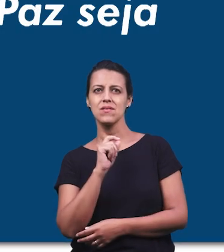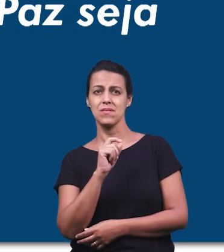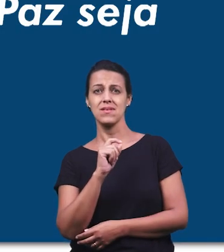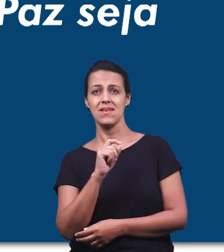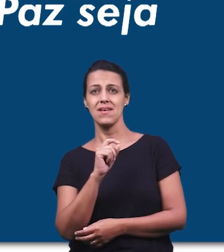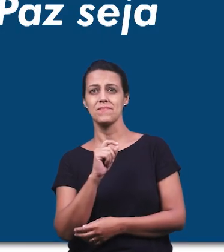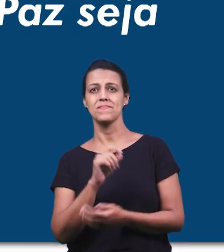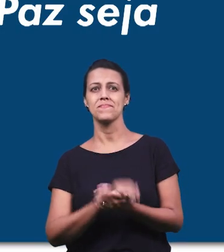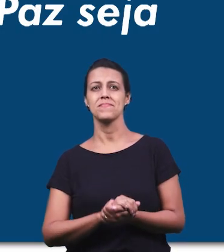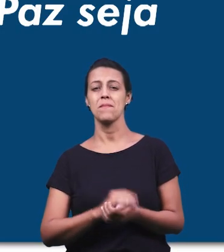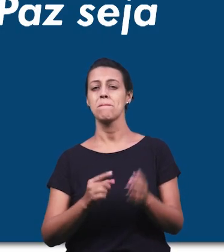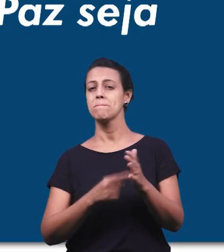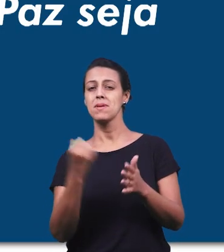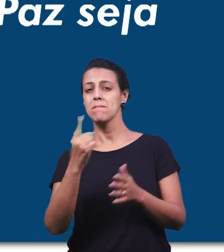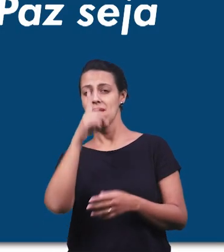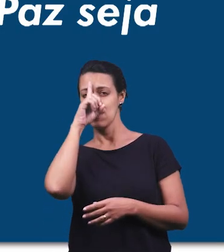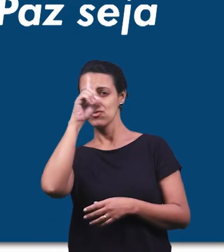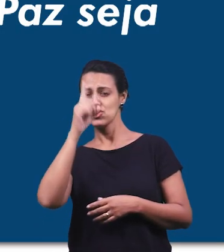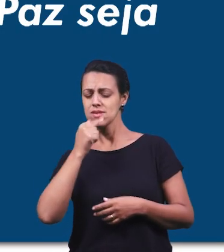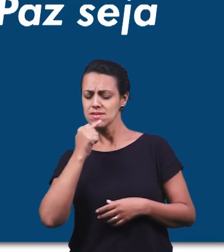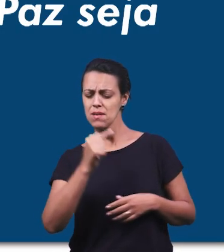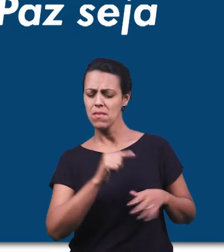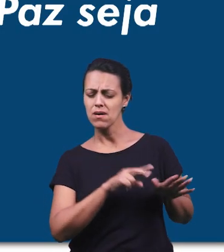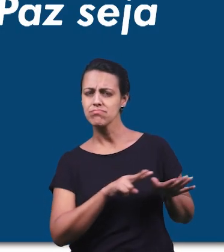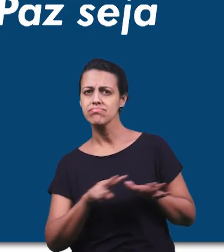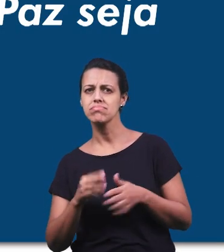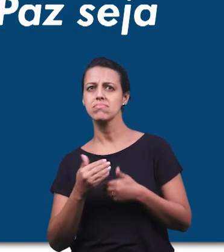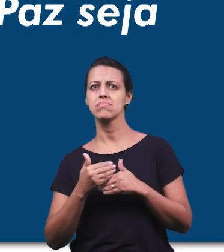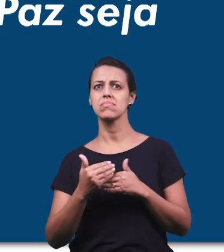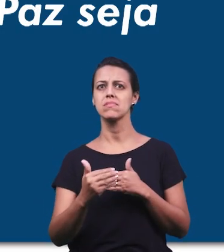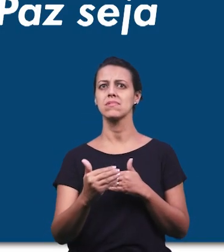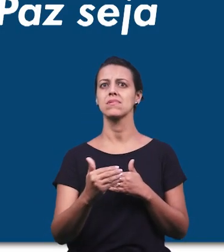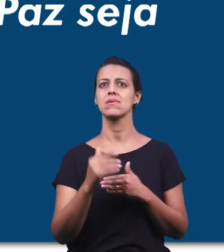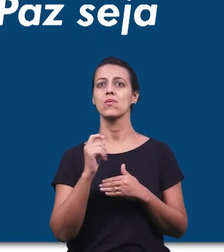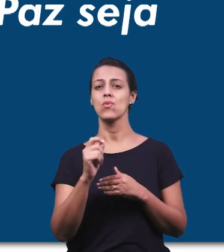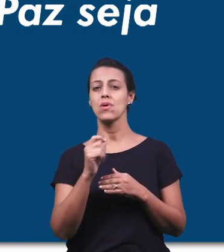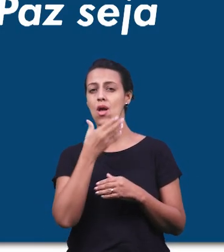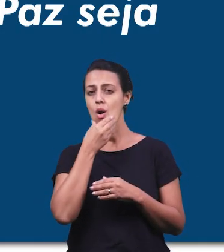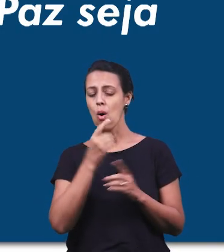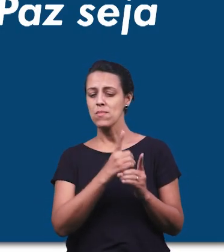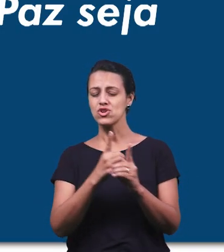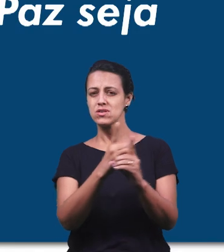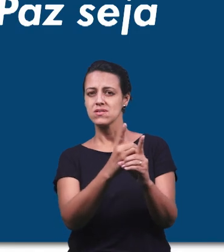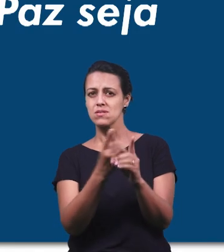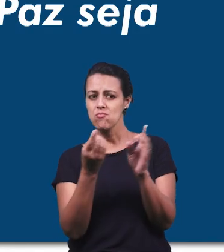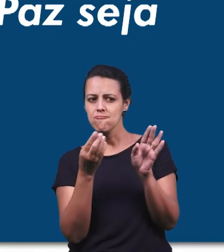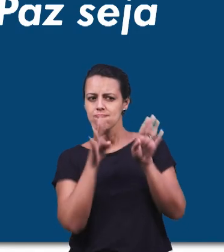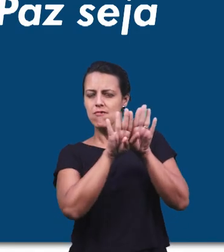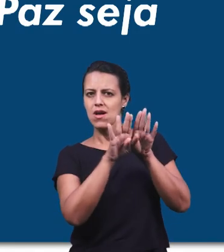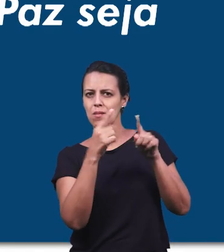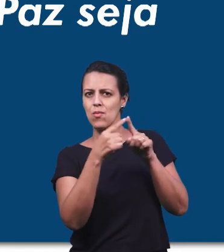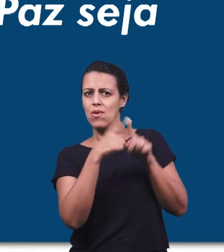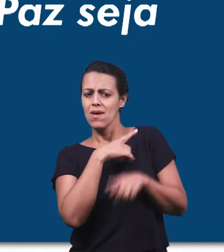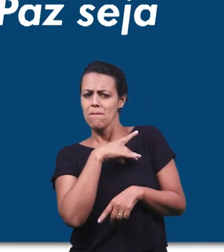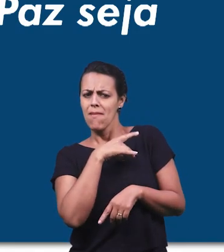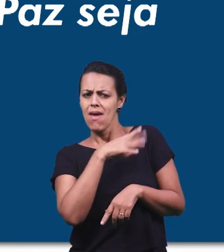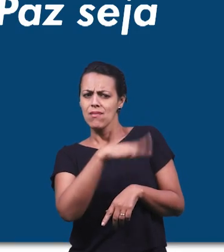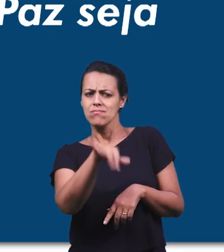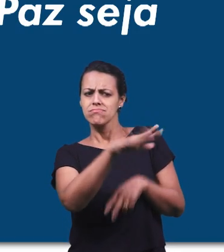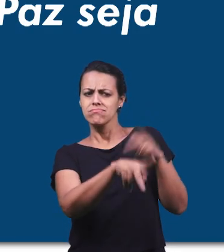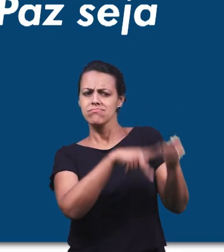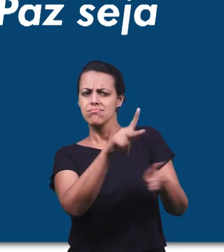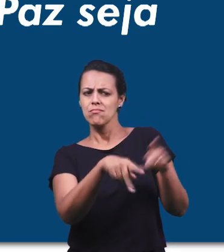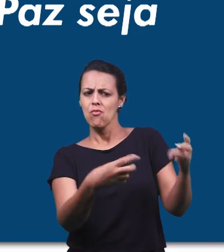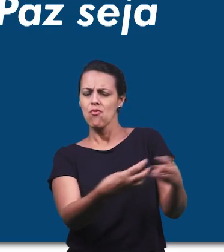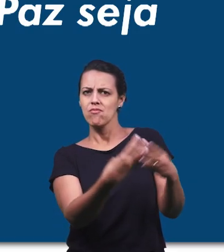e cerradas as portas onde os discípulos, com medo dos judeus, se tinham ajuntado, chegou